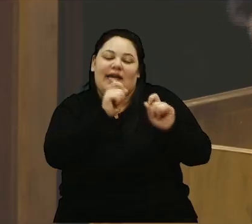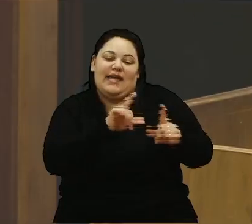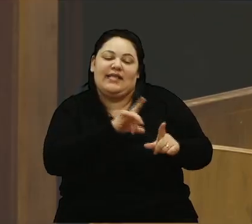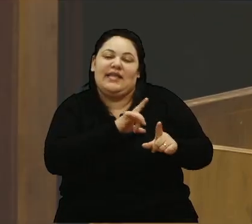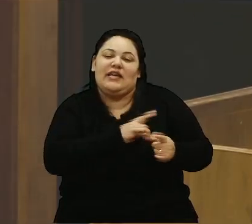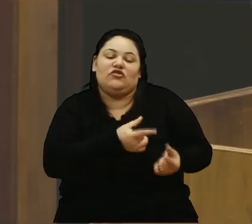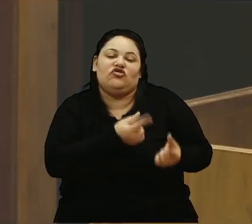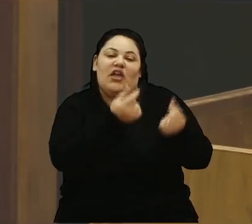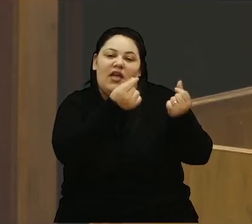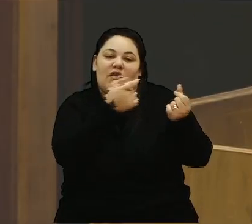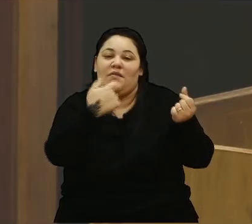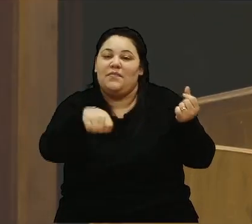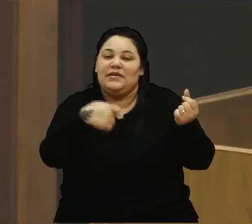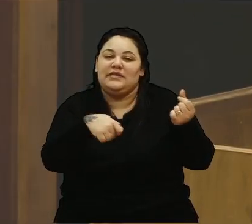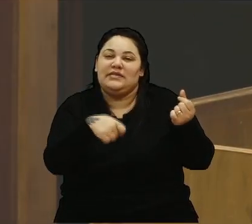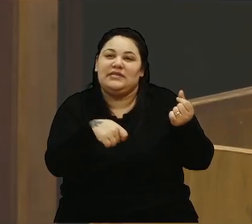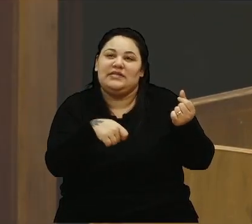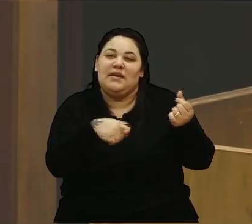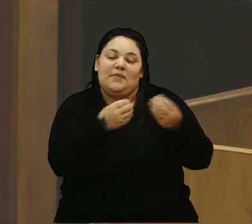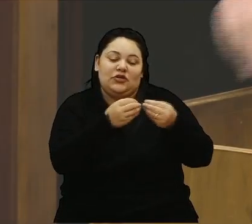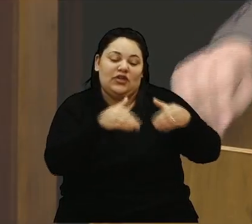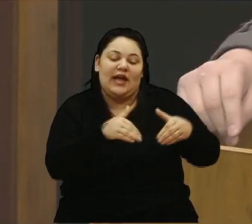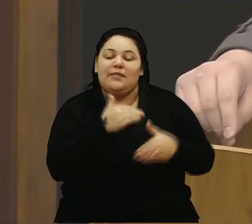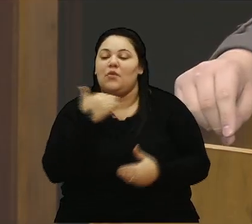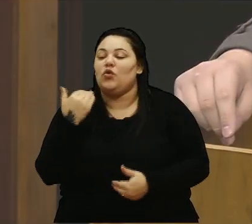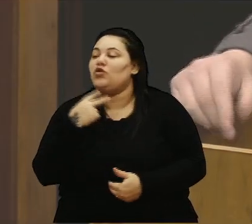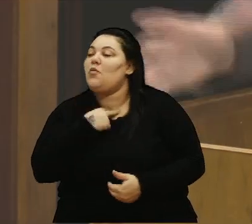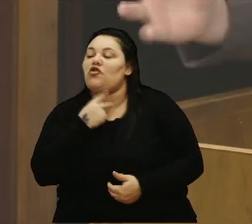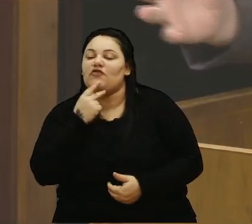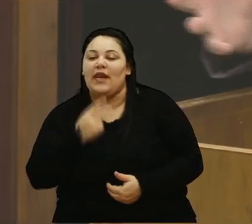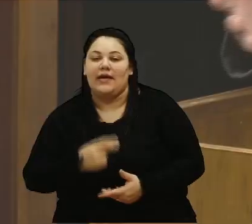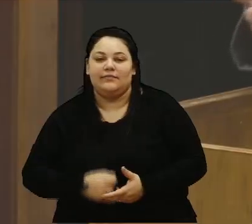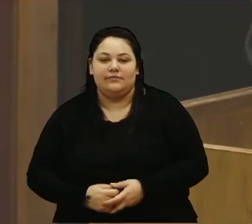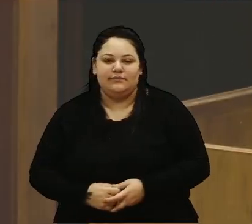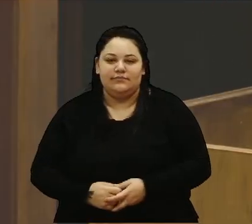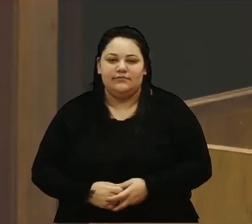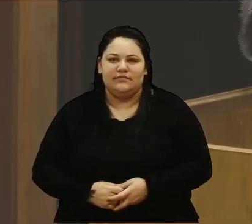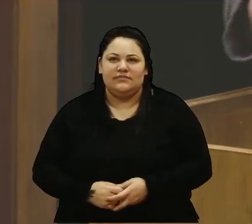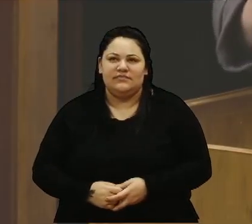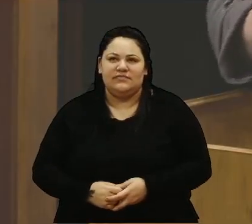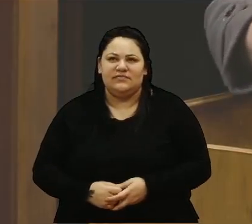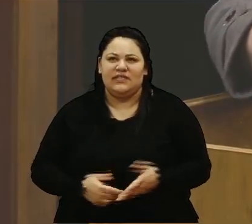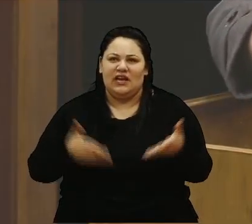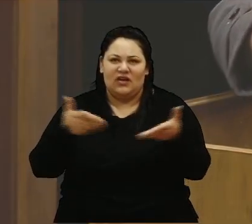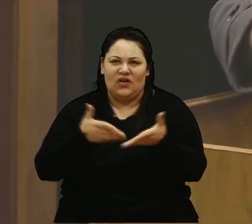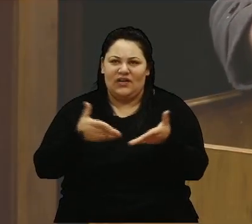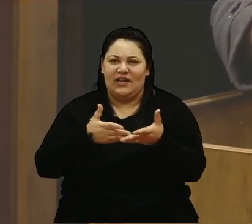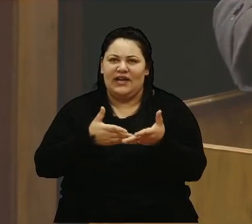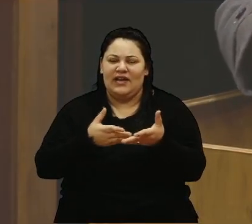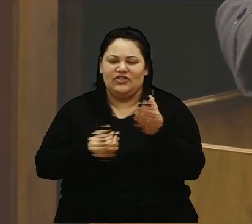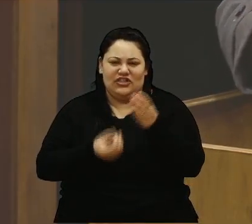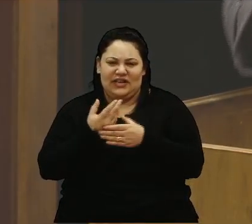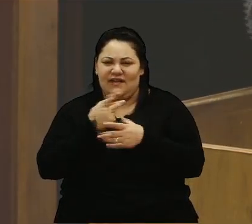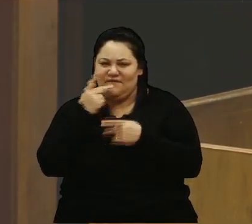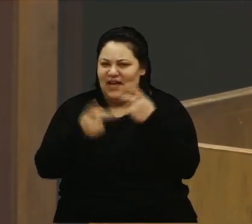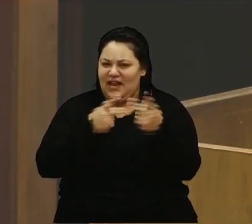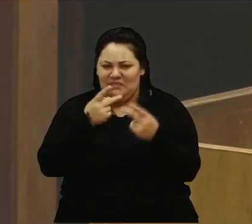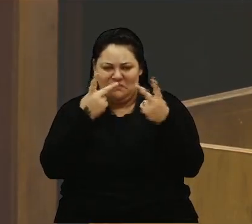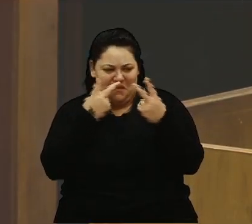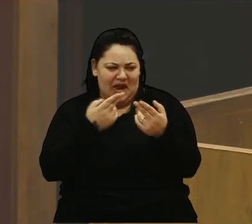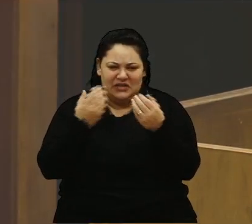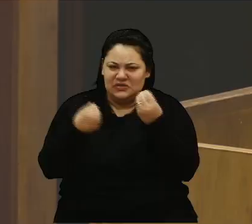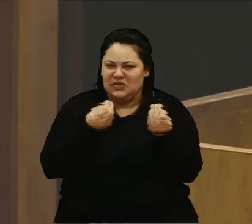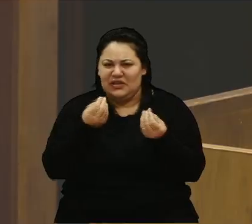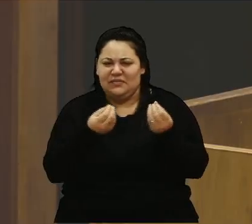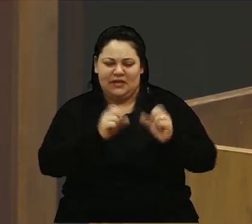dinheiro tem que ser crucificado, tem que ser morto, não pode falar. Agora, a gente cria uma narrativa aqui que parece que, então, para que se defenda